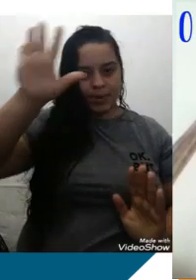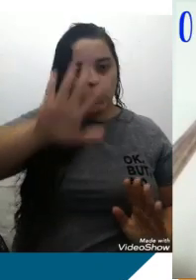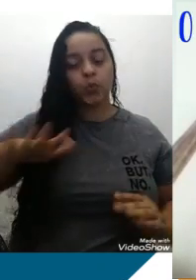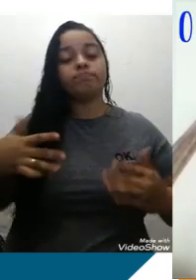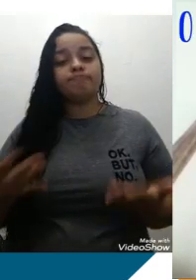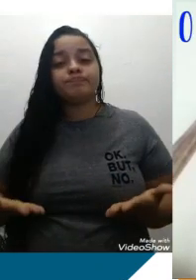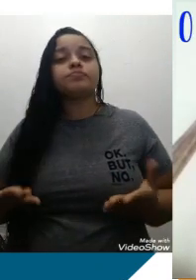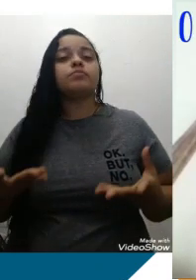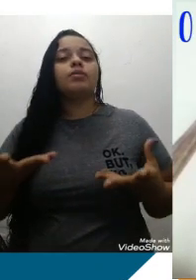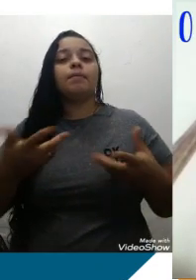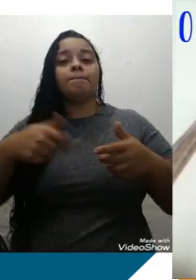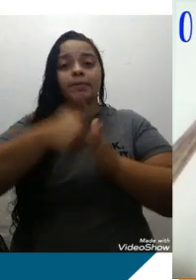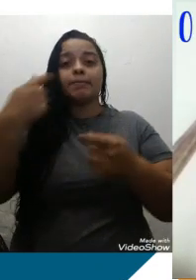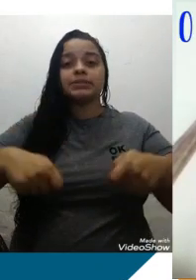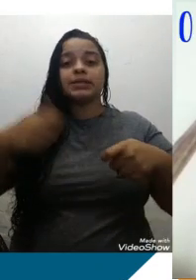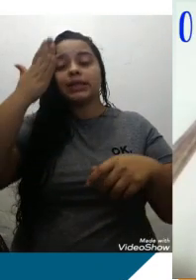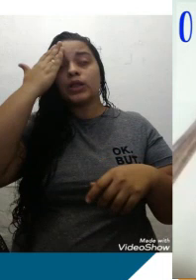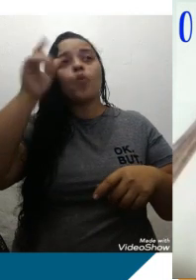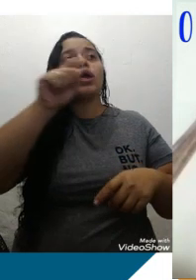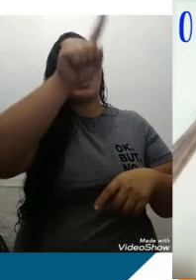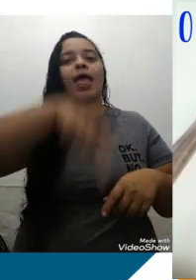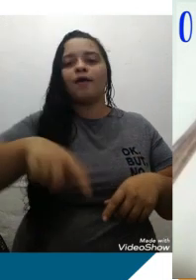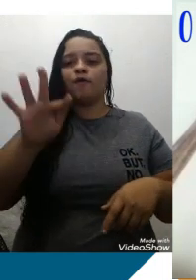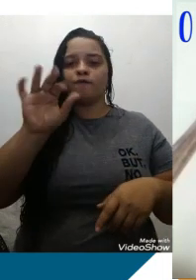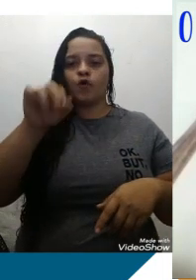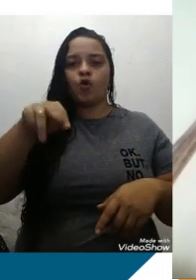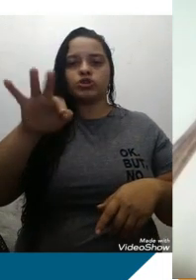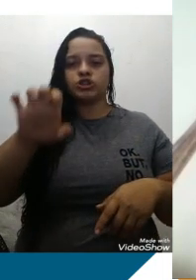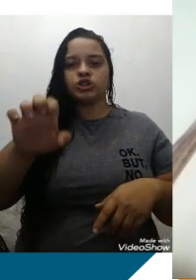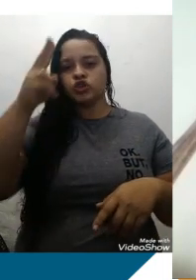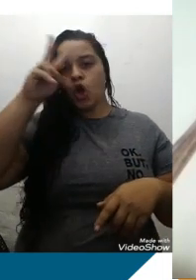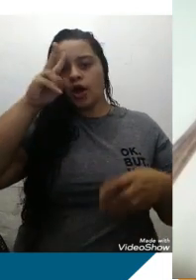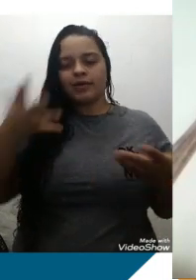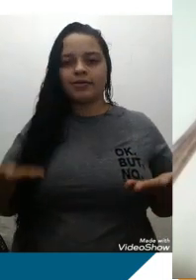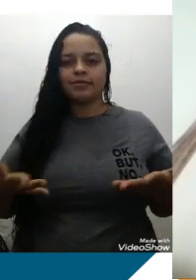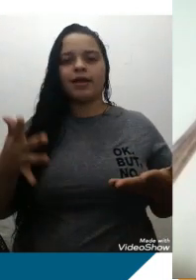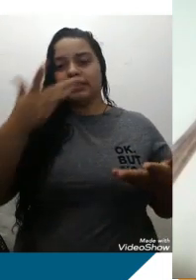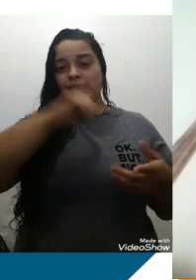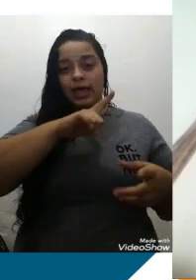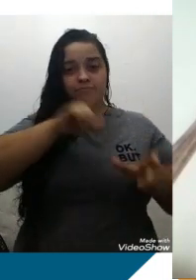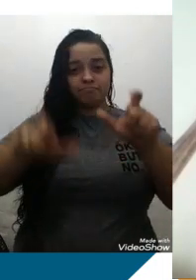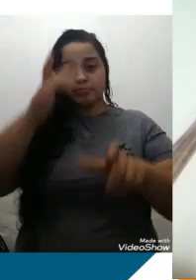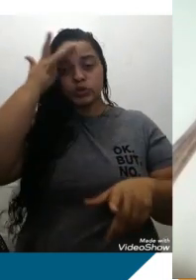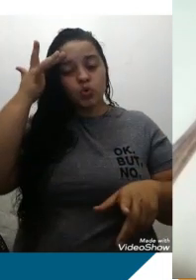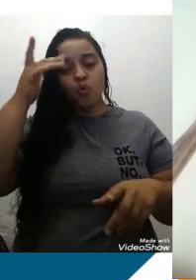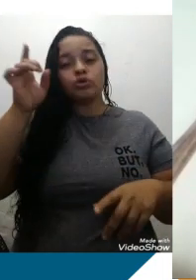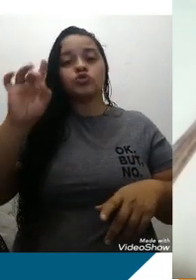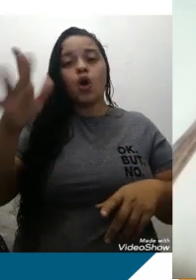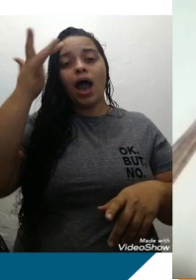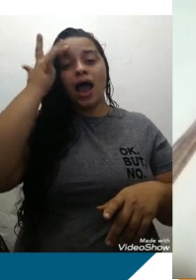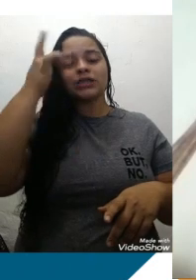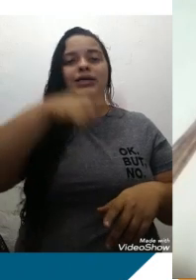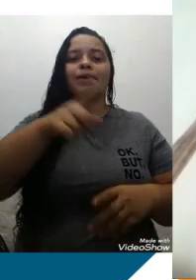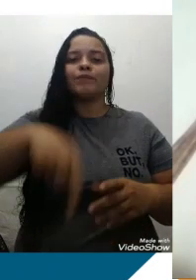que entender o que são fontes históricas. Isso porque muita gente acredita que só os documentos escritos são confiáveis para contar a história